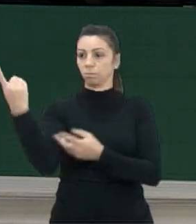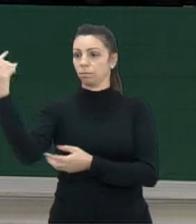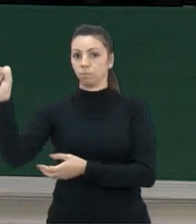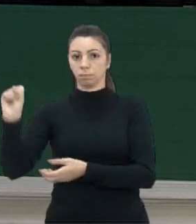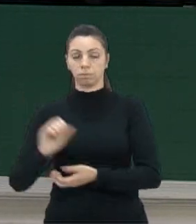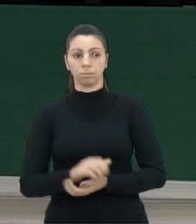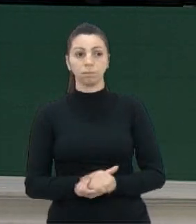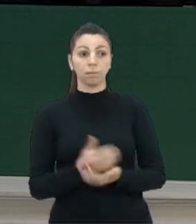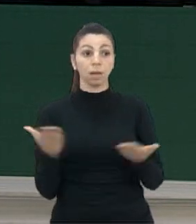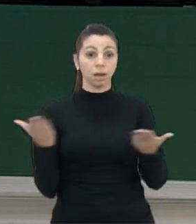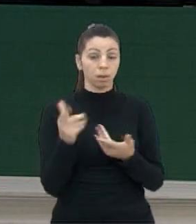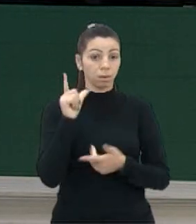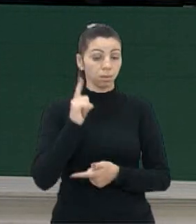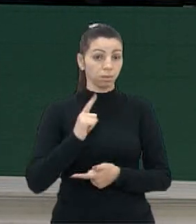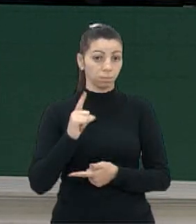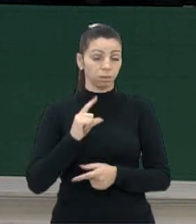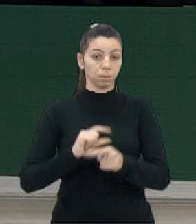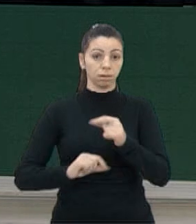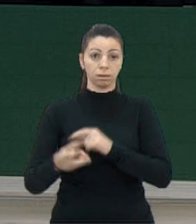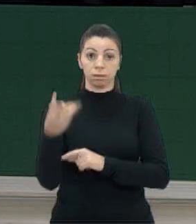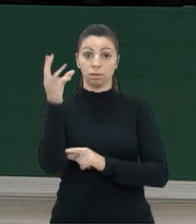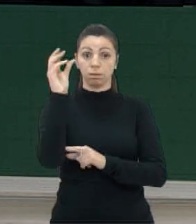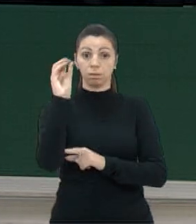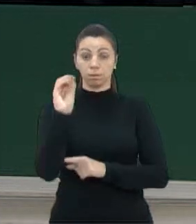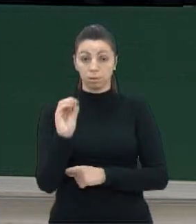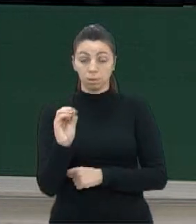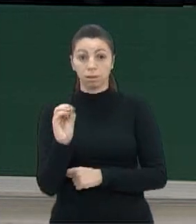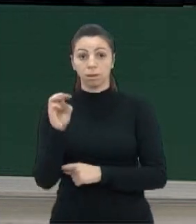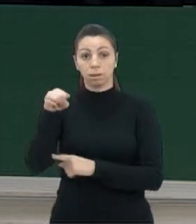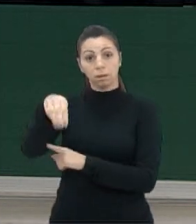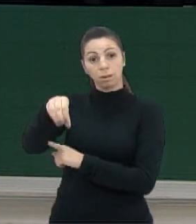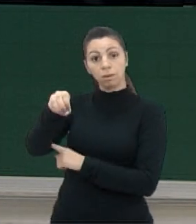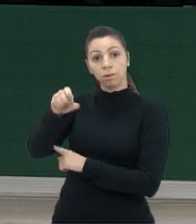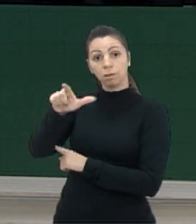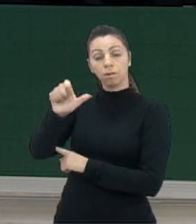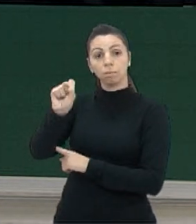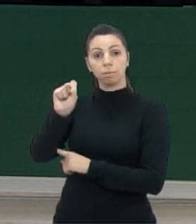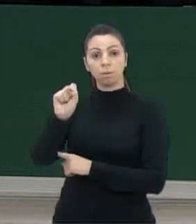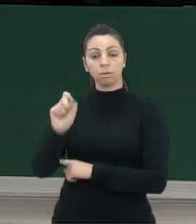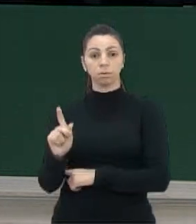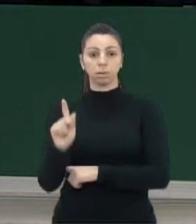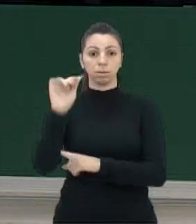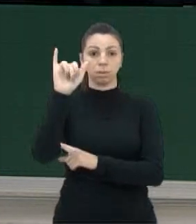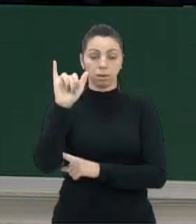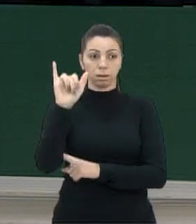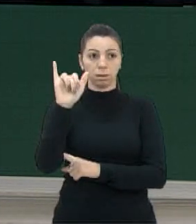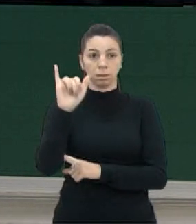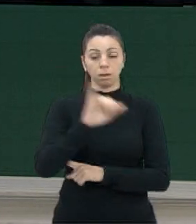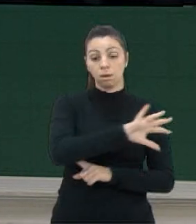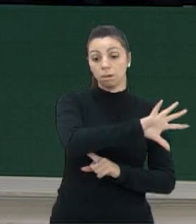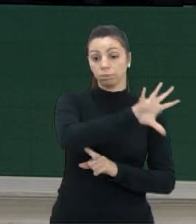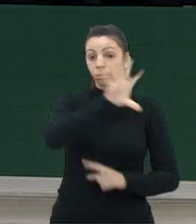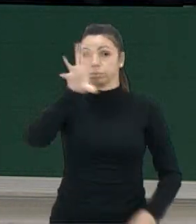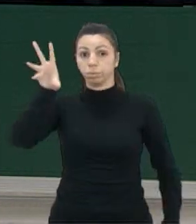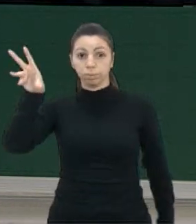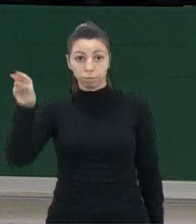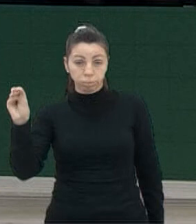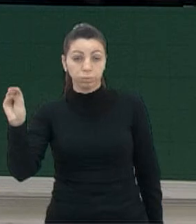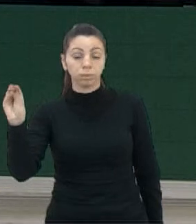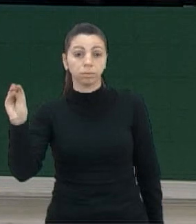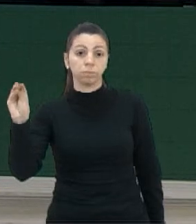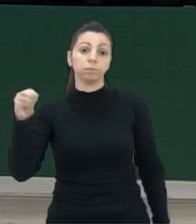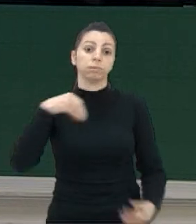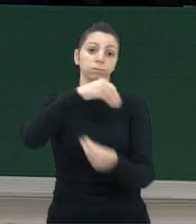Agora sim, eu tenho uma produção de 30 mols de iodeto de potássio e todos os meus envolvidos aqui, tantos reagentes e